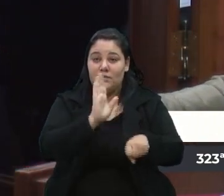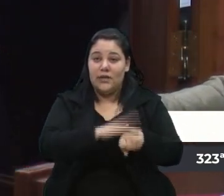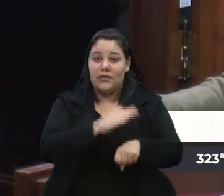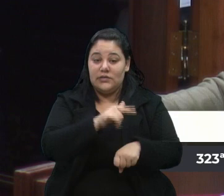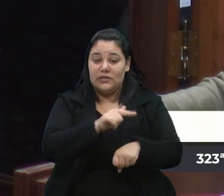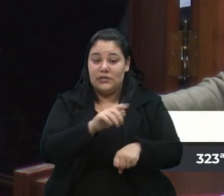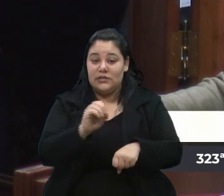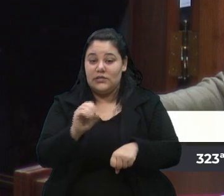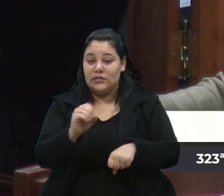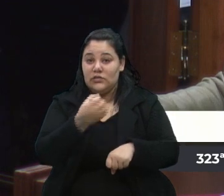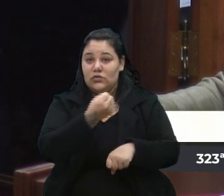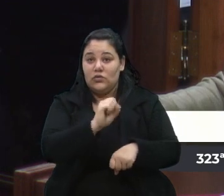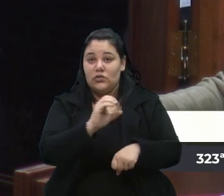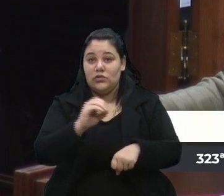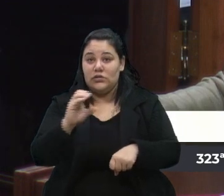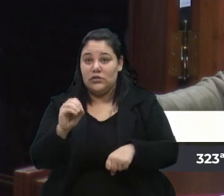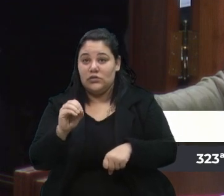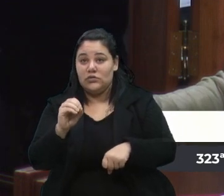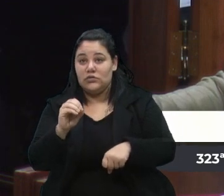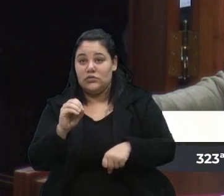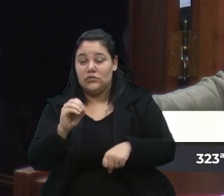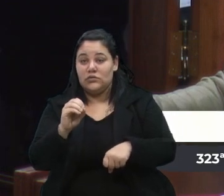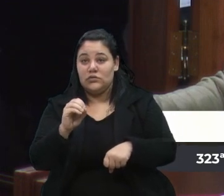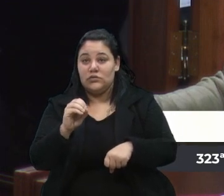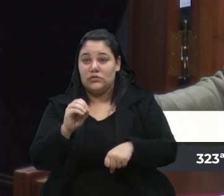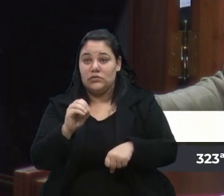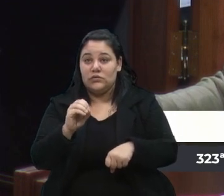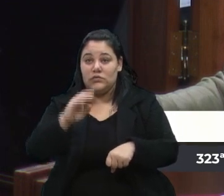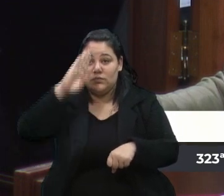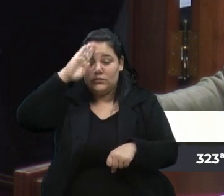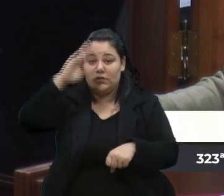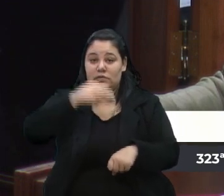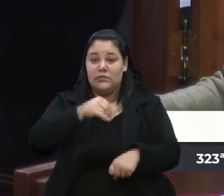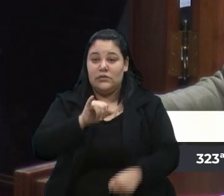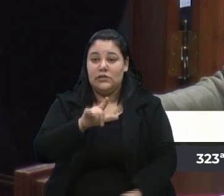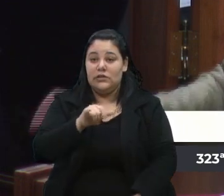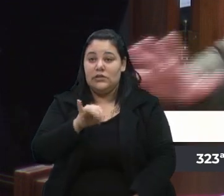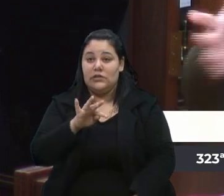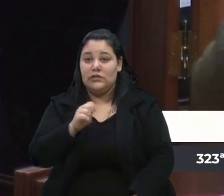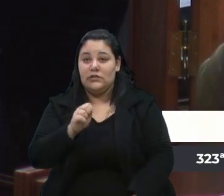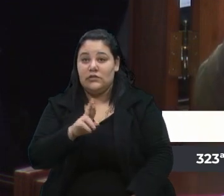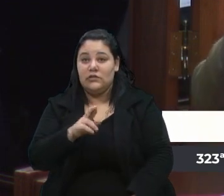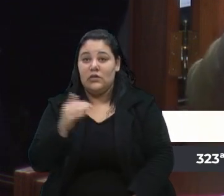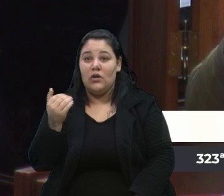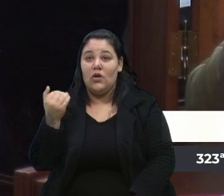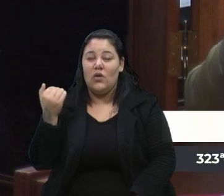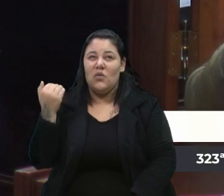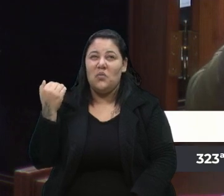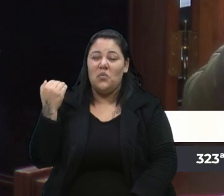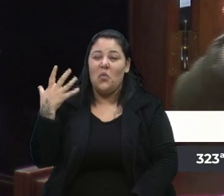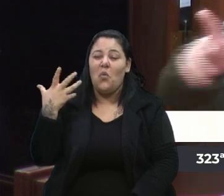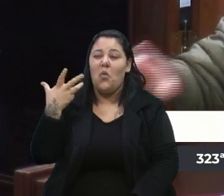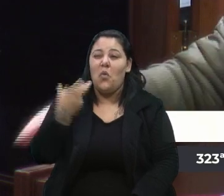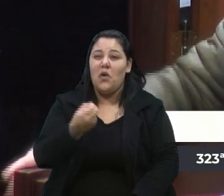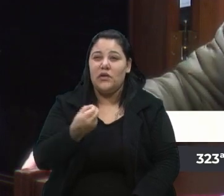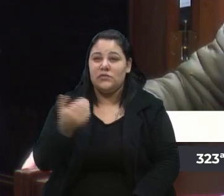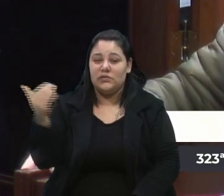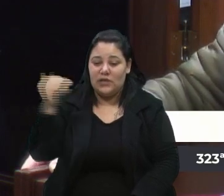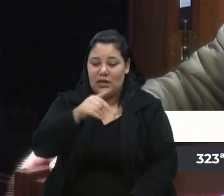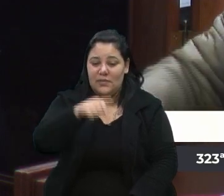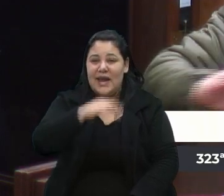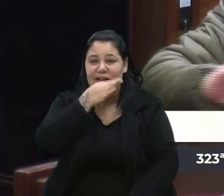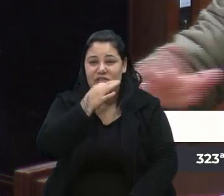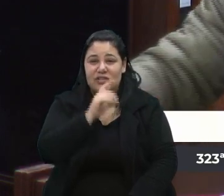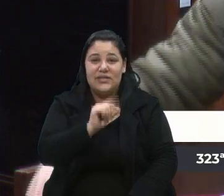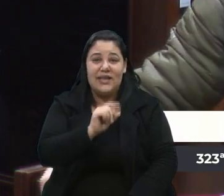Militar quantos virão para a segunda maior cidade do estado 10 ou 15 para Caxias do Sul